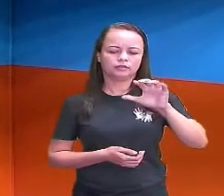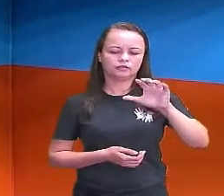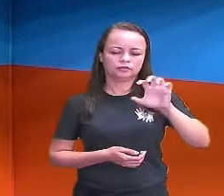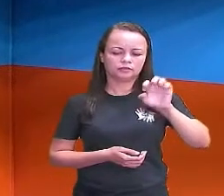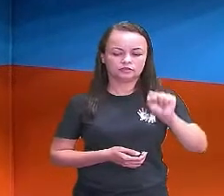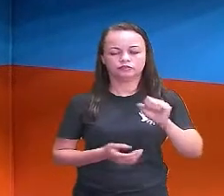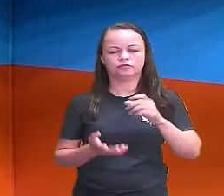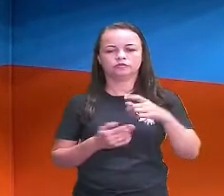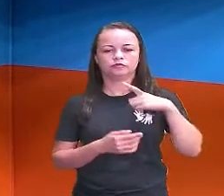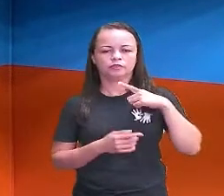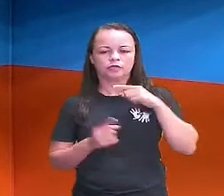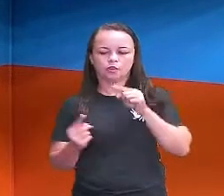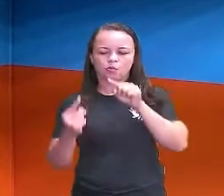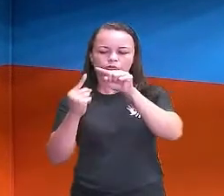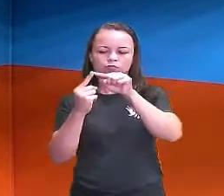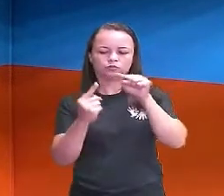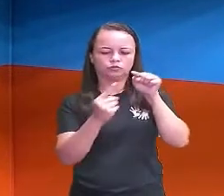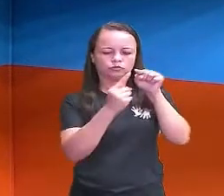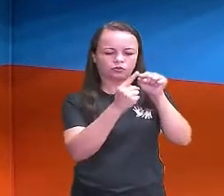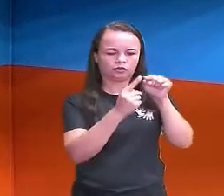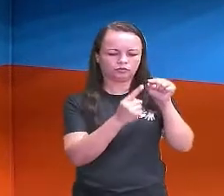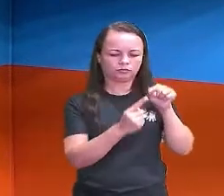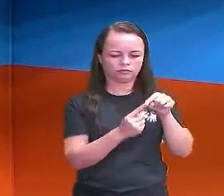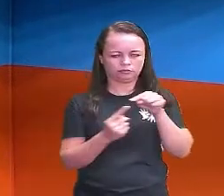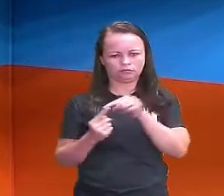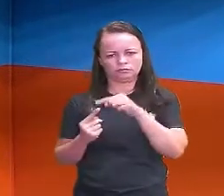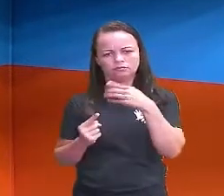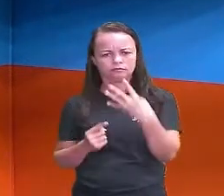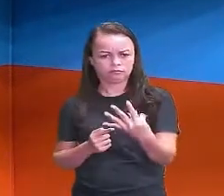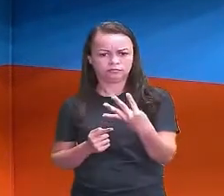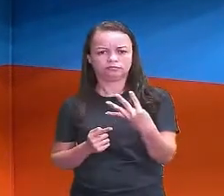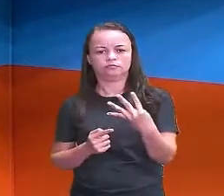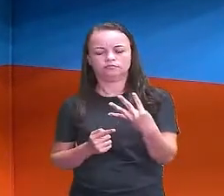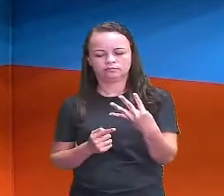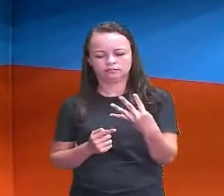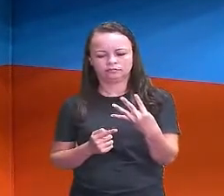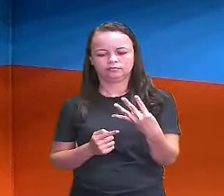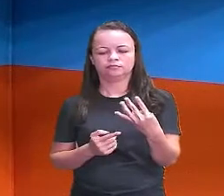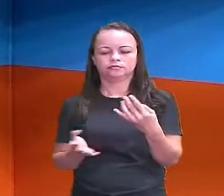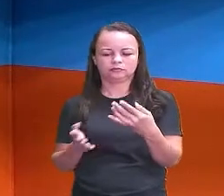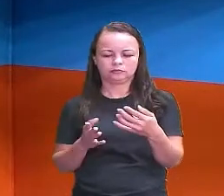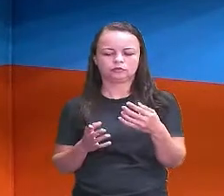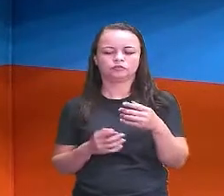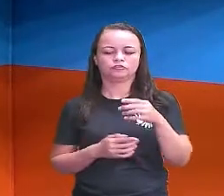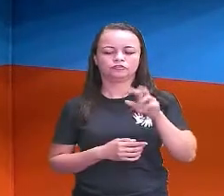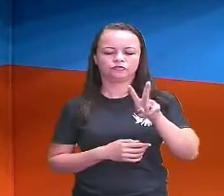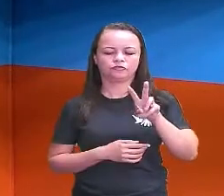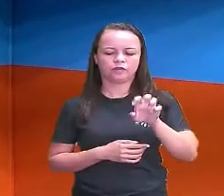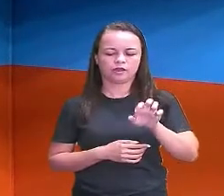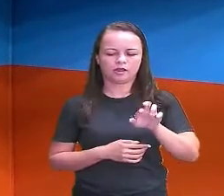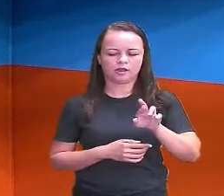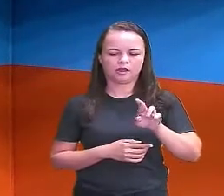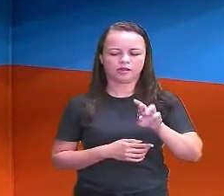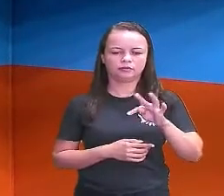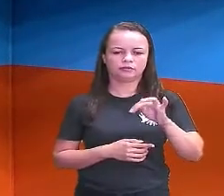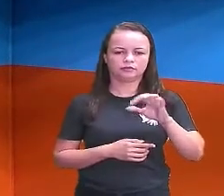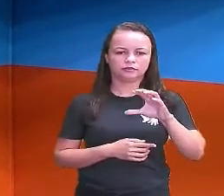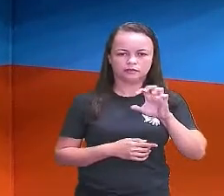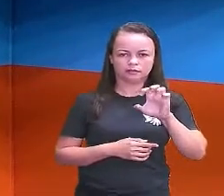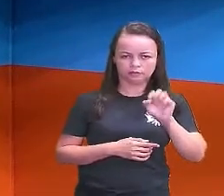1, 2, 3, 4. Então, nós temos 4 lados e 4